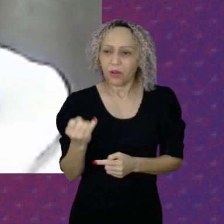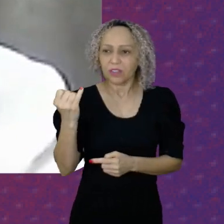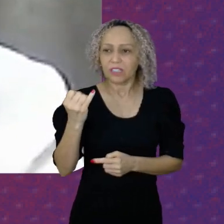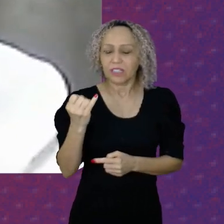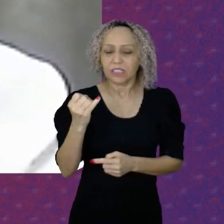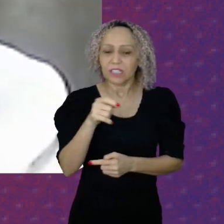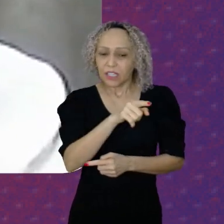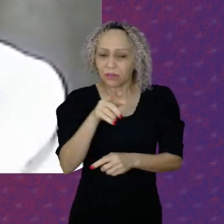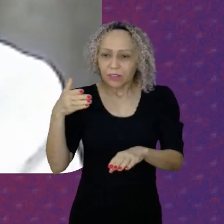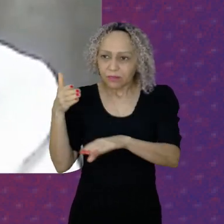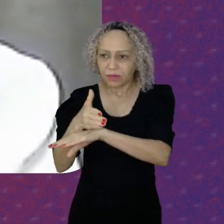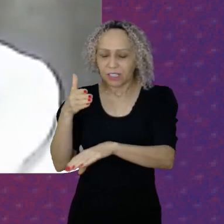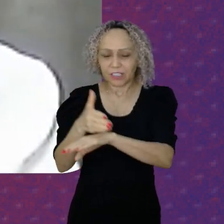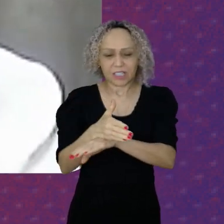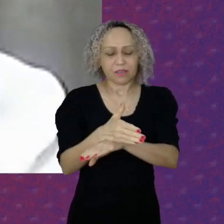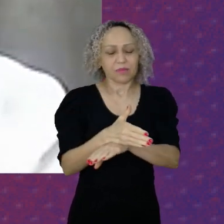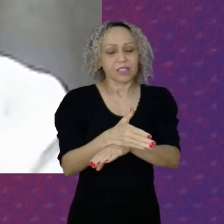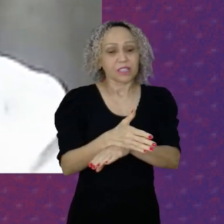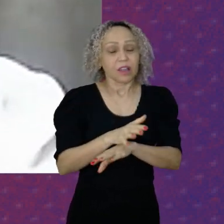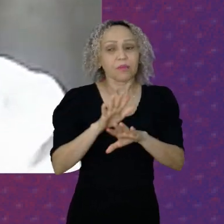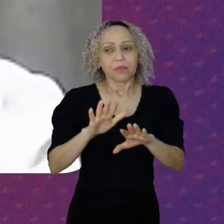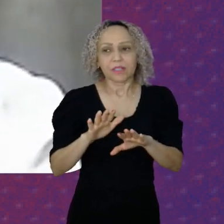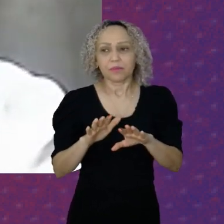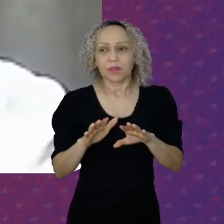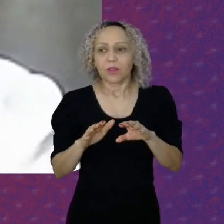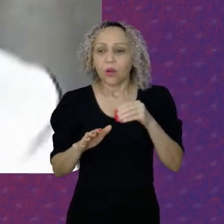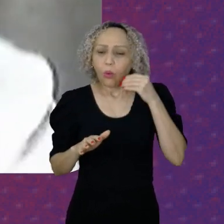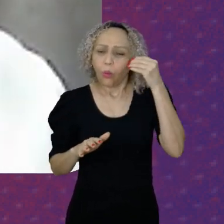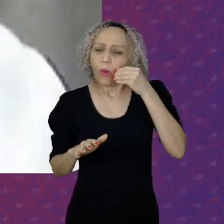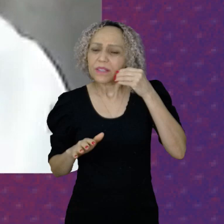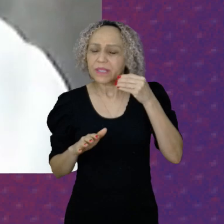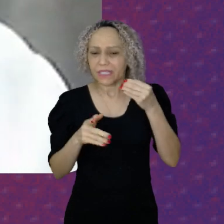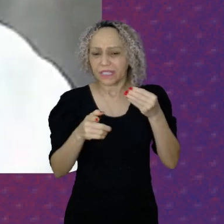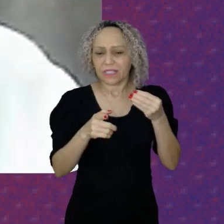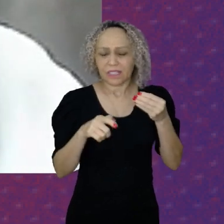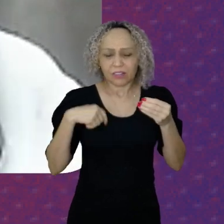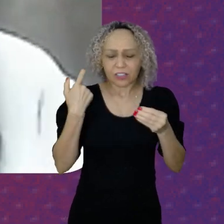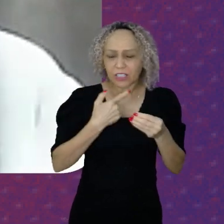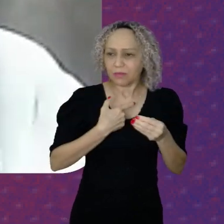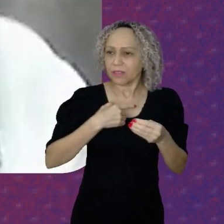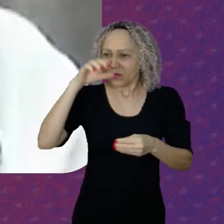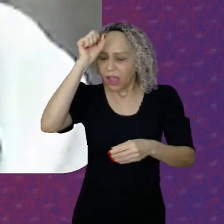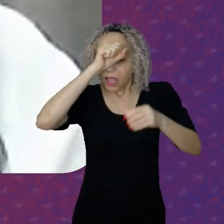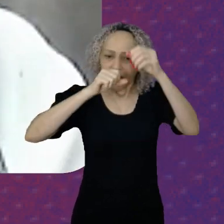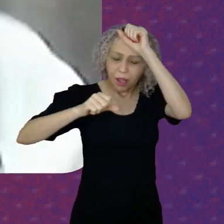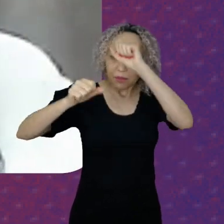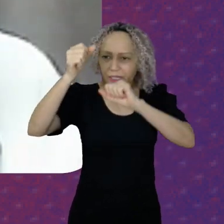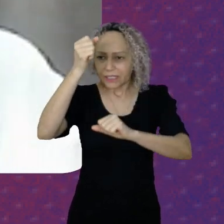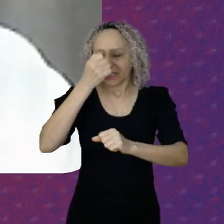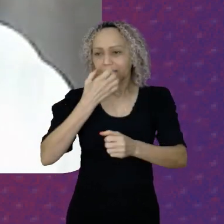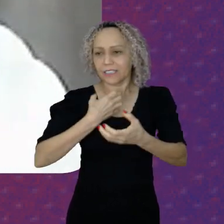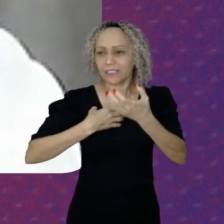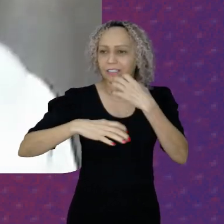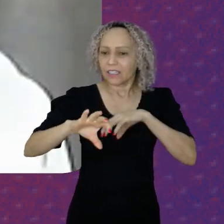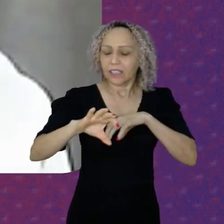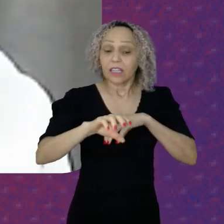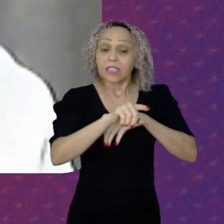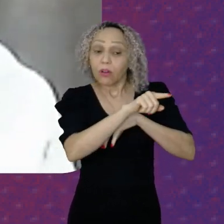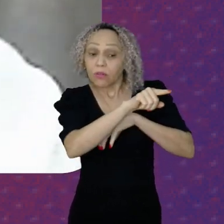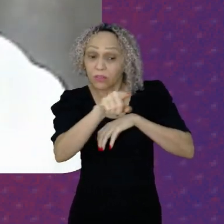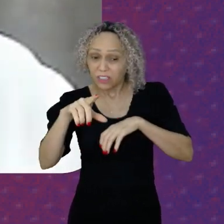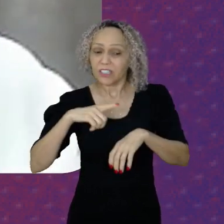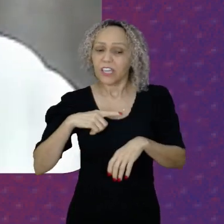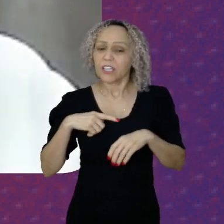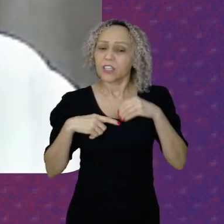quais são as experiências que vocês têm, porque a gente está sempre aprendendo. E eu quero poder trocar experiências do que deu certo, que está dando certo em Lauro de